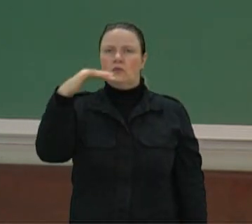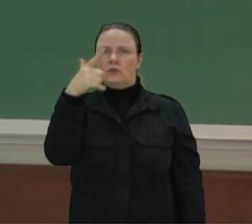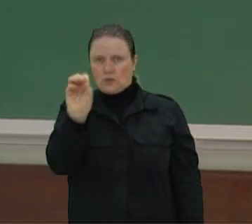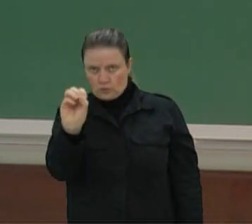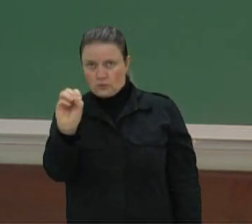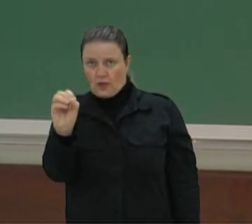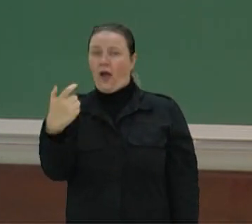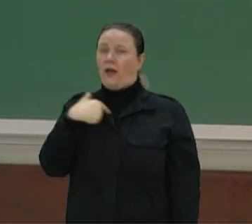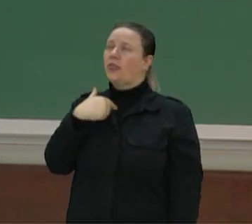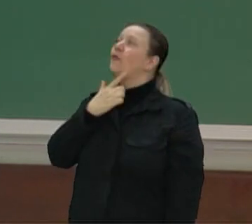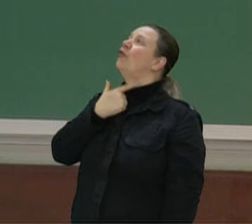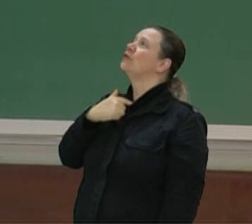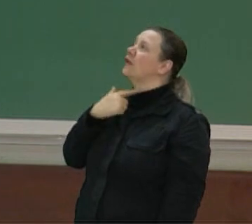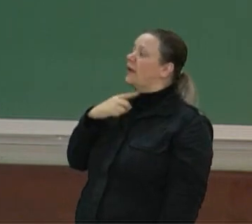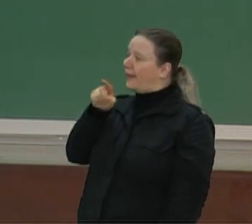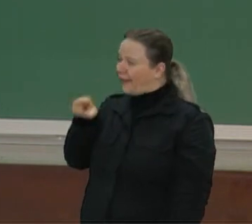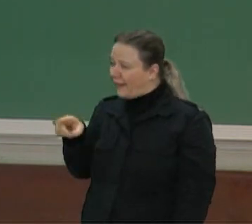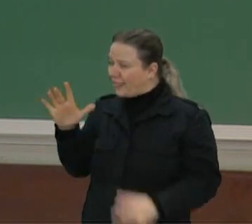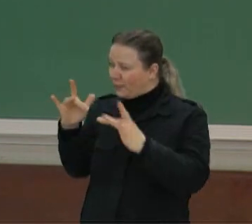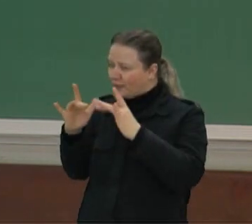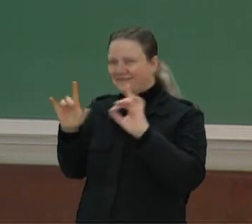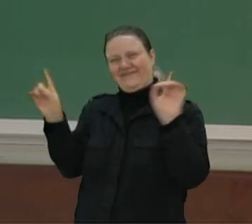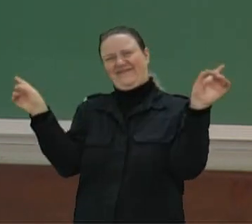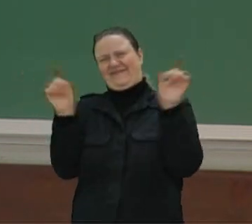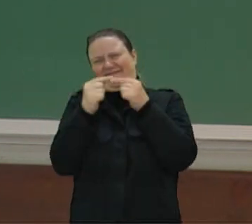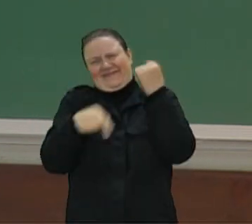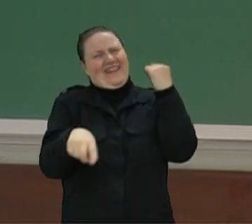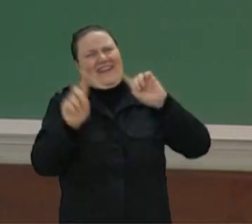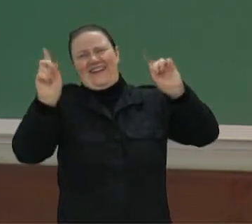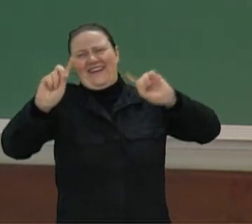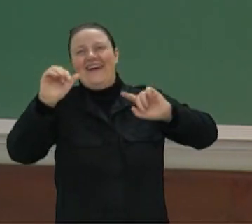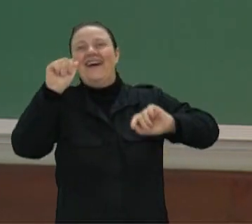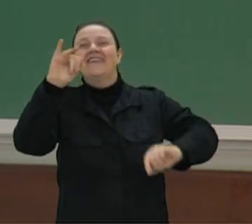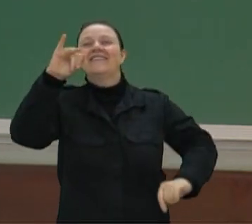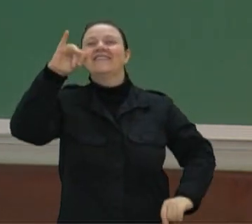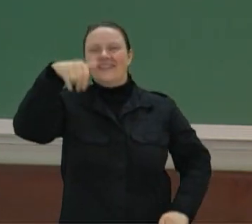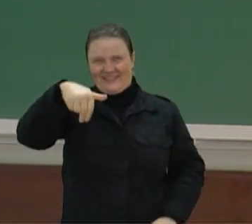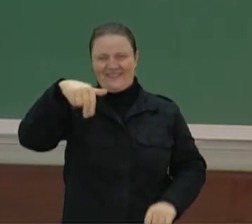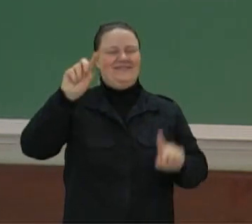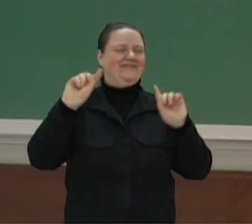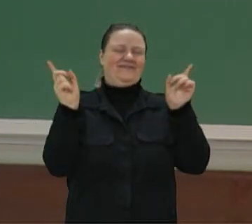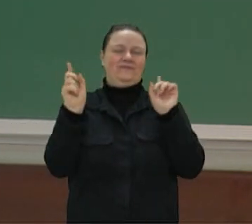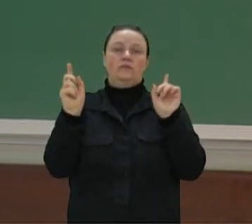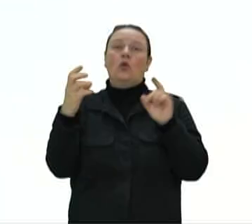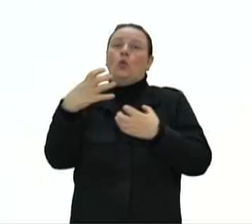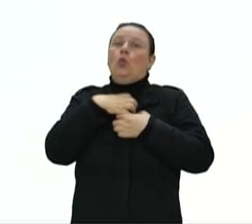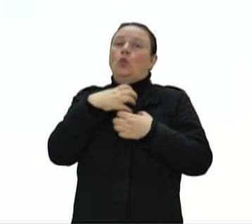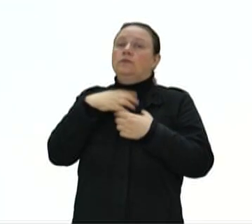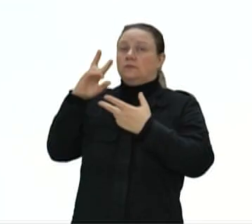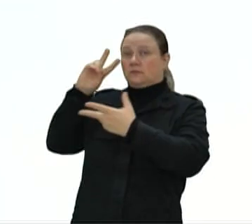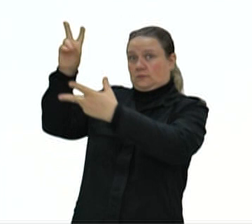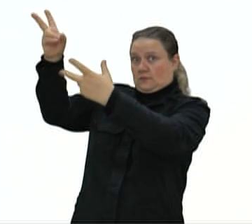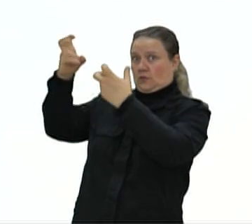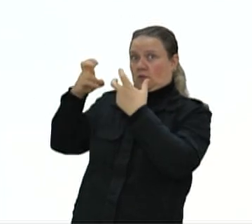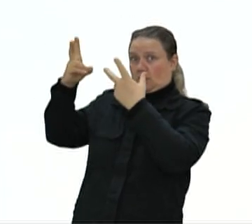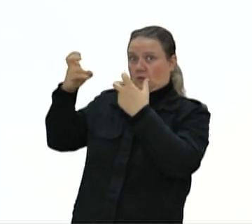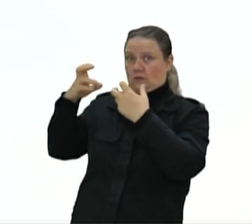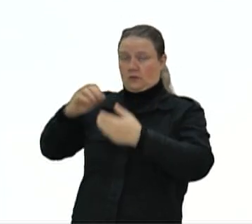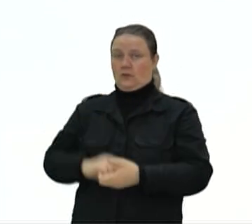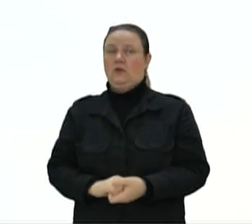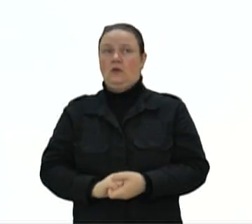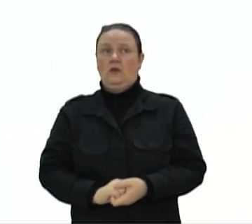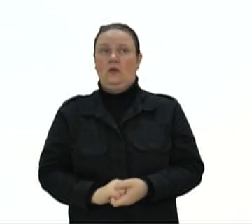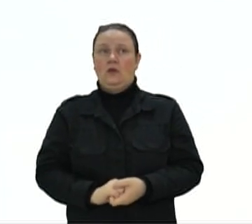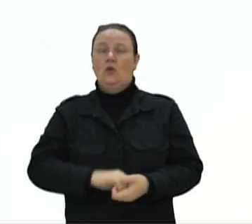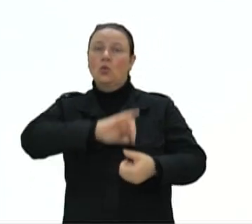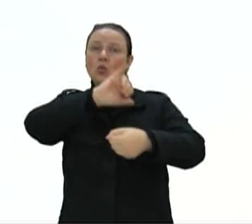de você? Não tem nada a ver, beleza? Aqui, pessoal, é a forma que você mais vai ver ela, tá certo? Aqui é a forma